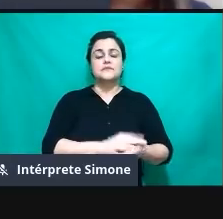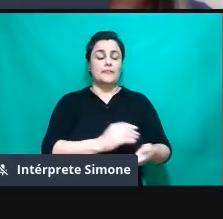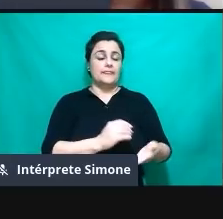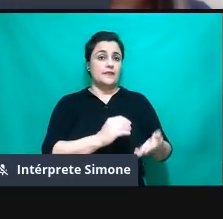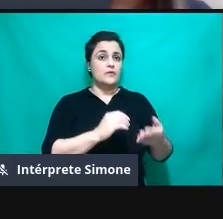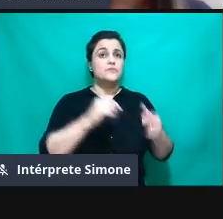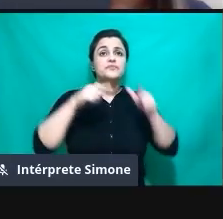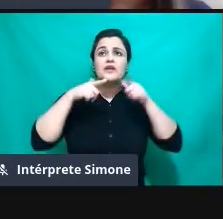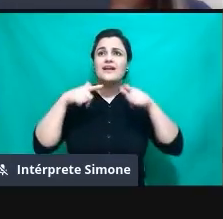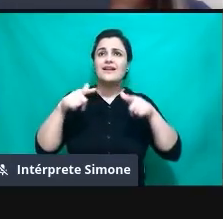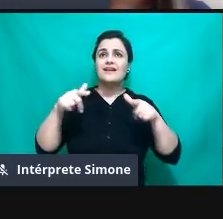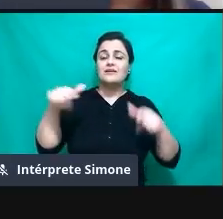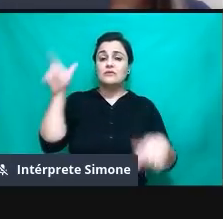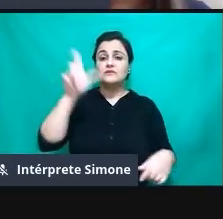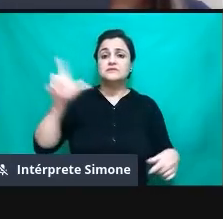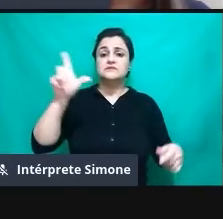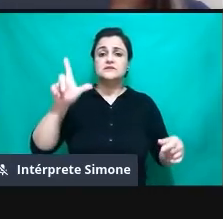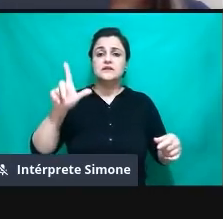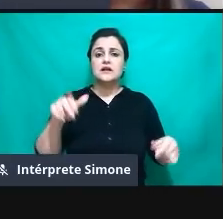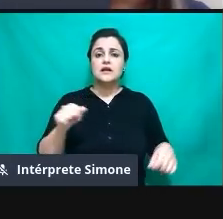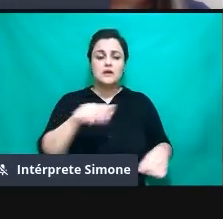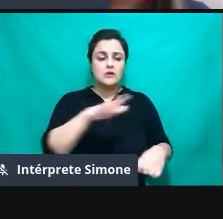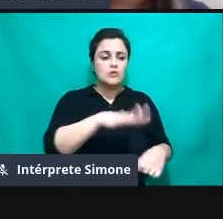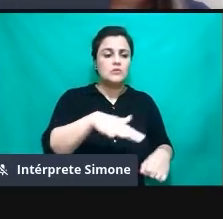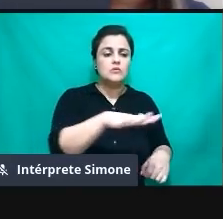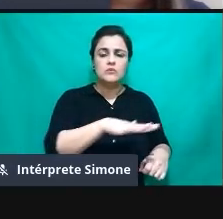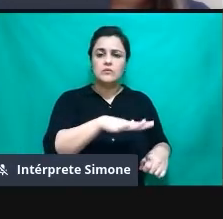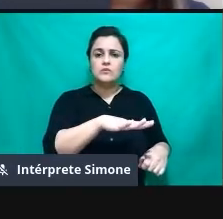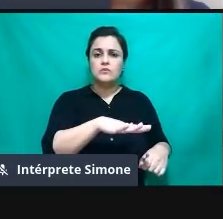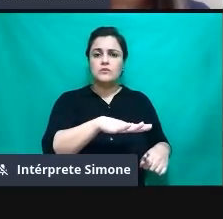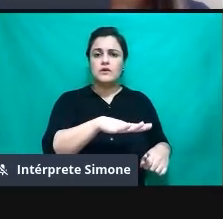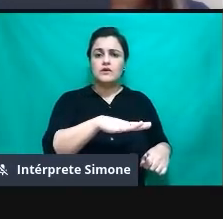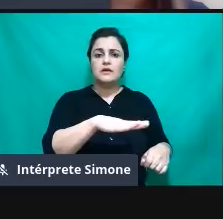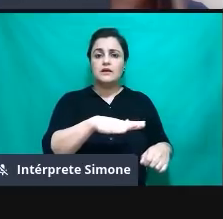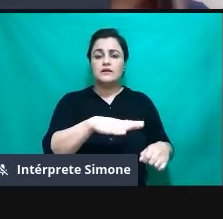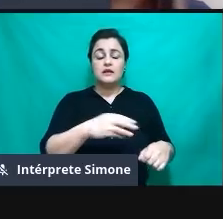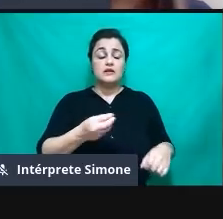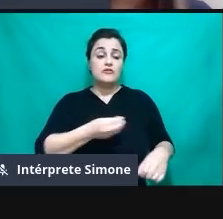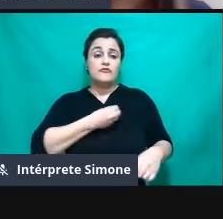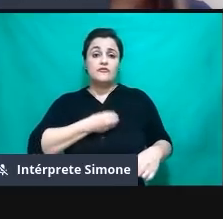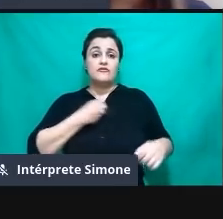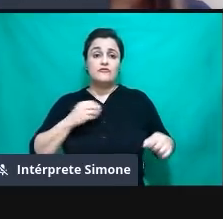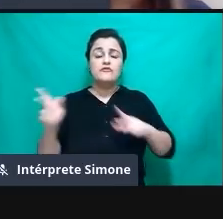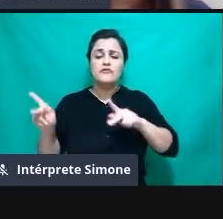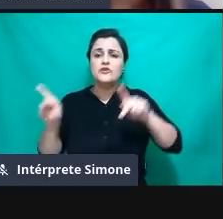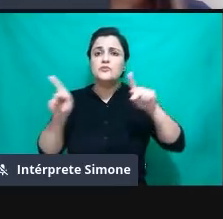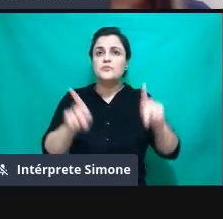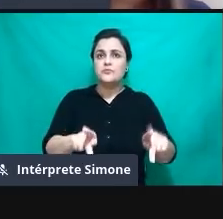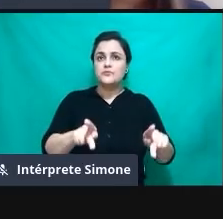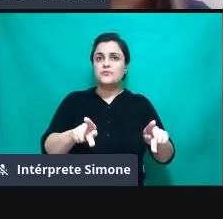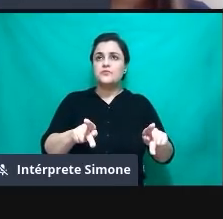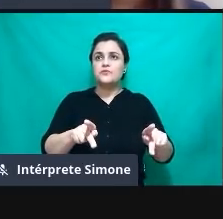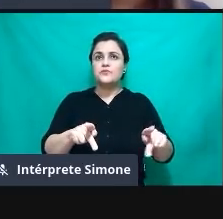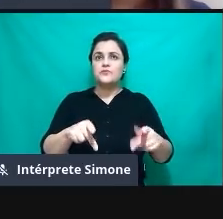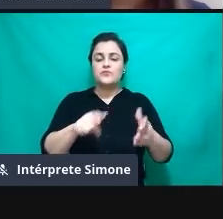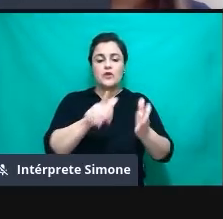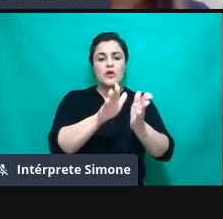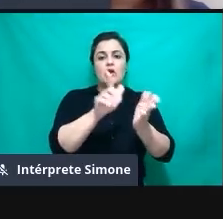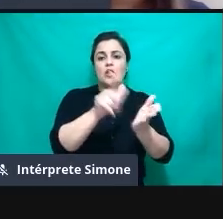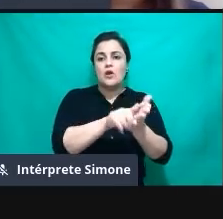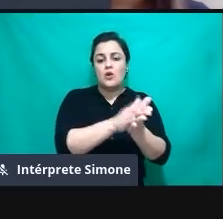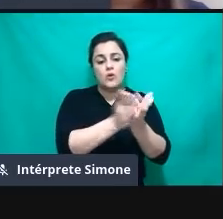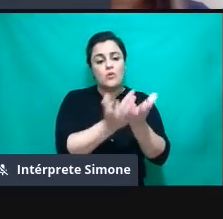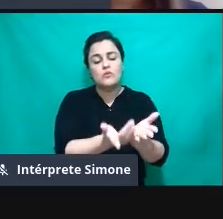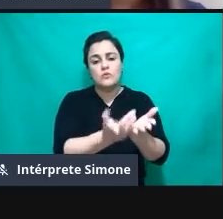o campo da vida pública, que são os textos jornalísticos, publicitário, né? E também o estudo